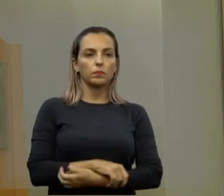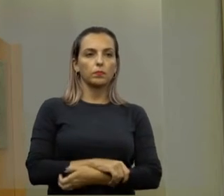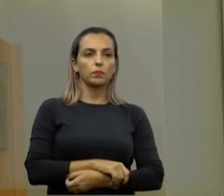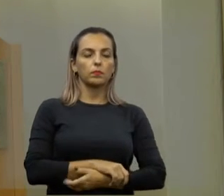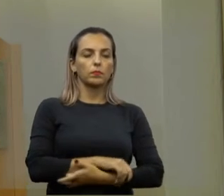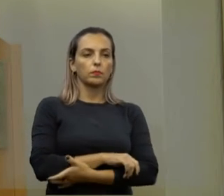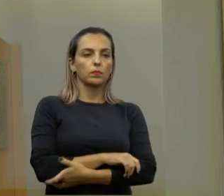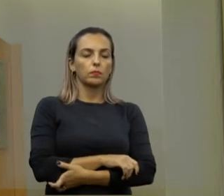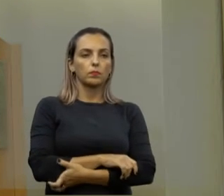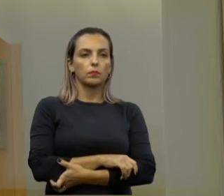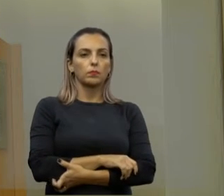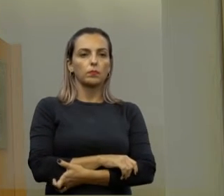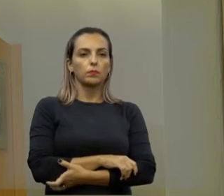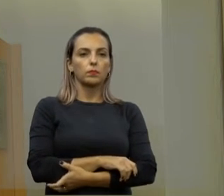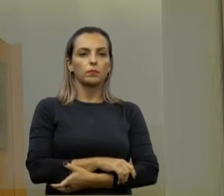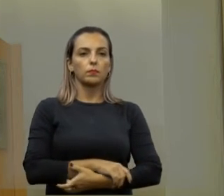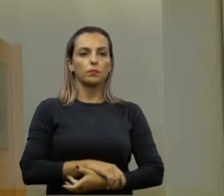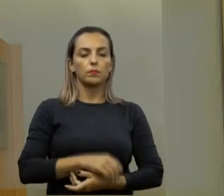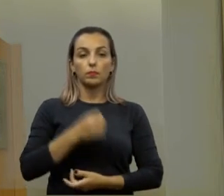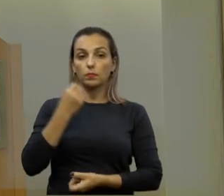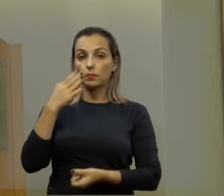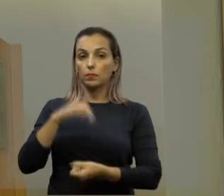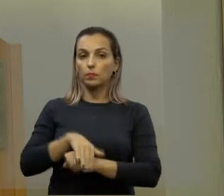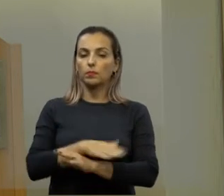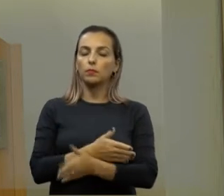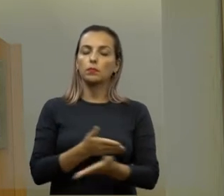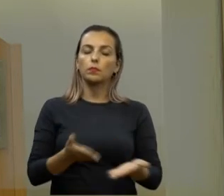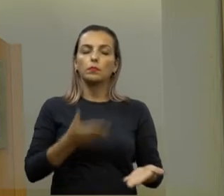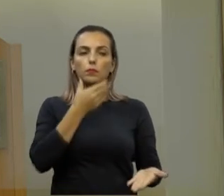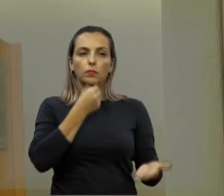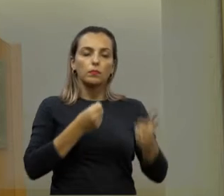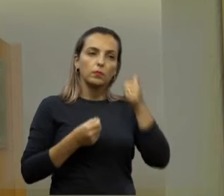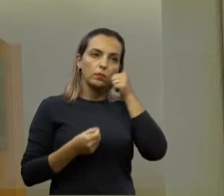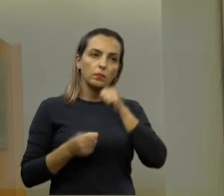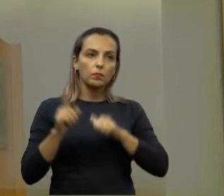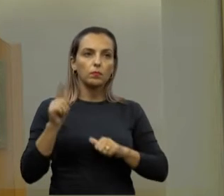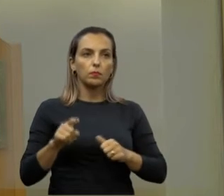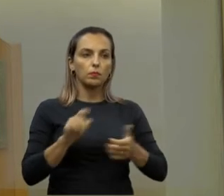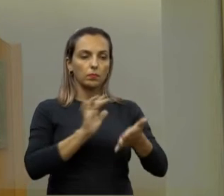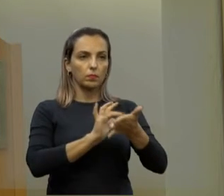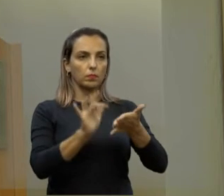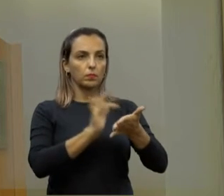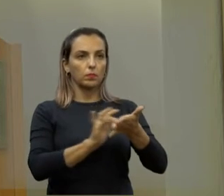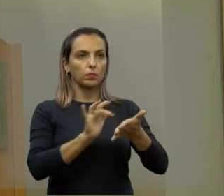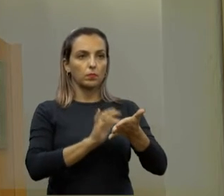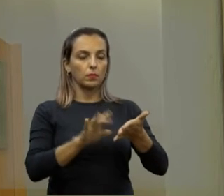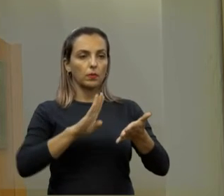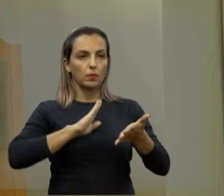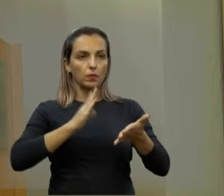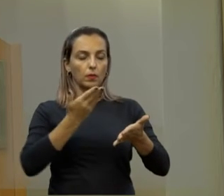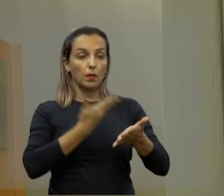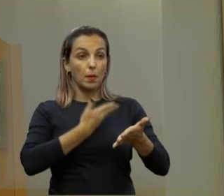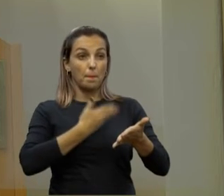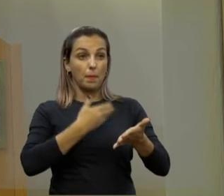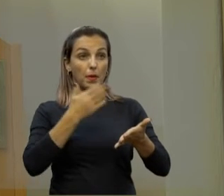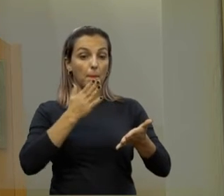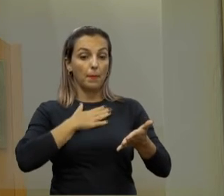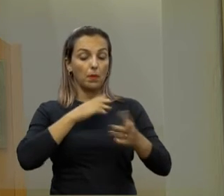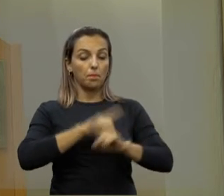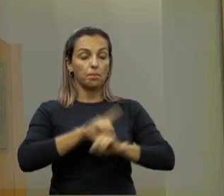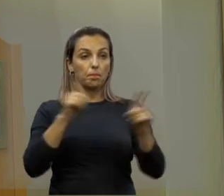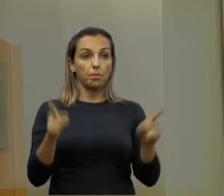Tá bom boa tarde a todos a todos e a todos quero dizer que o tablet ali não é o meu amigo viu Presidente